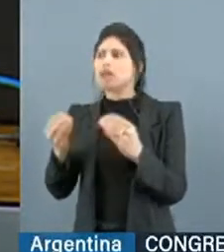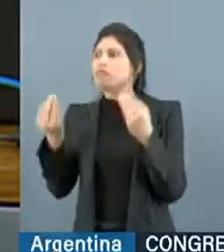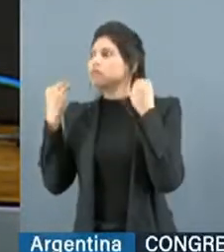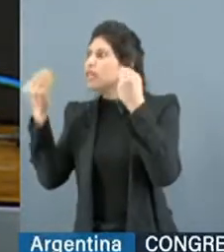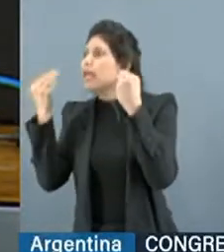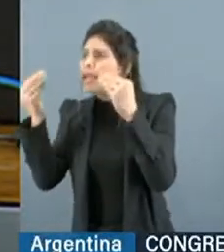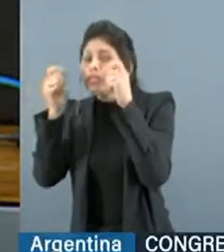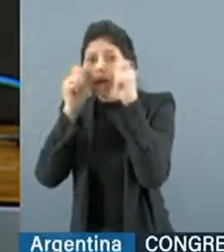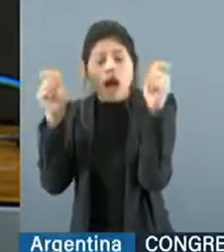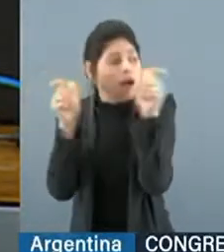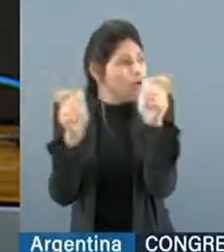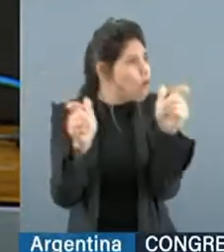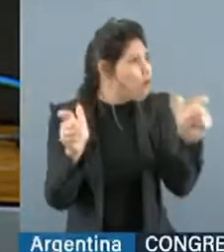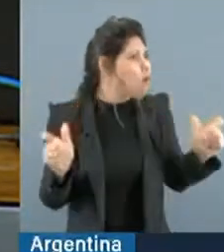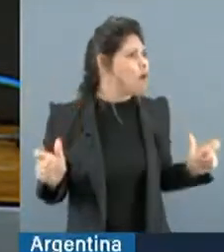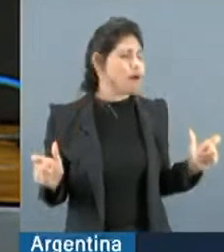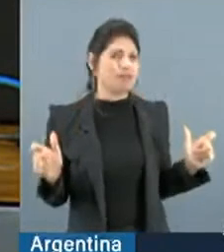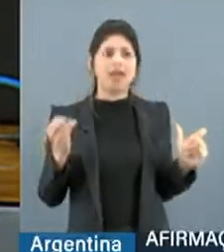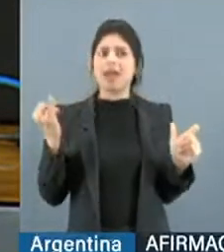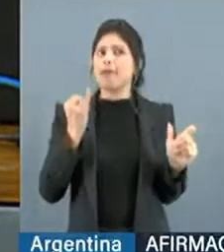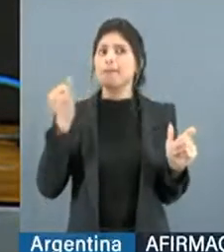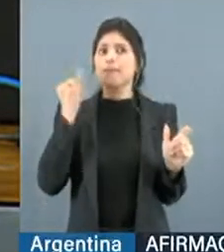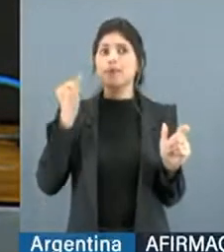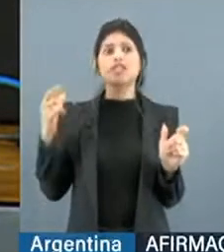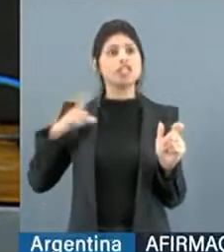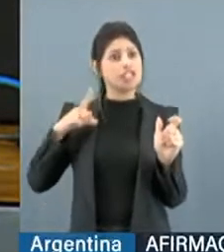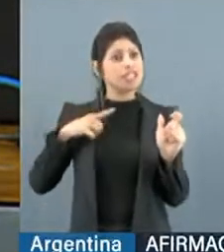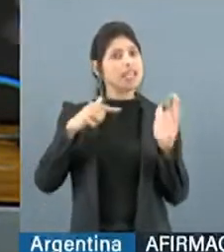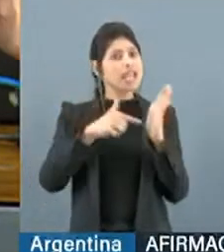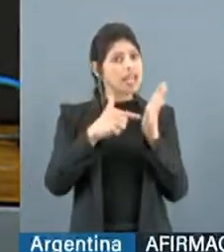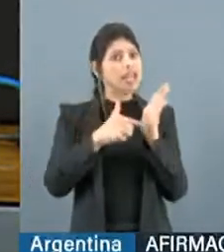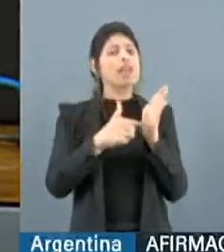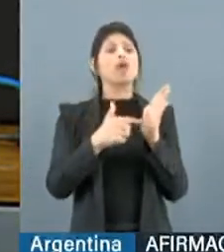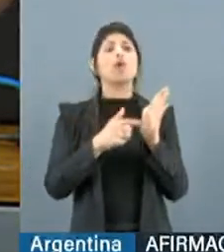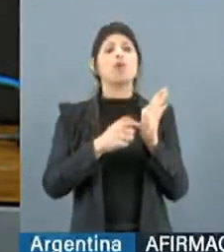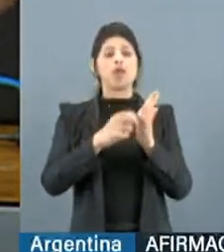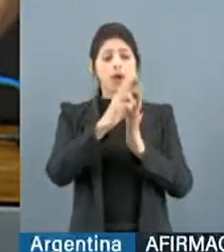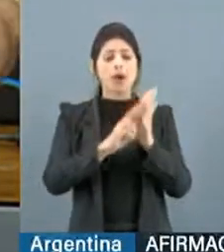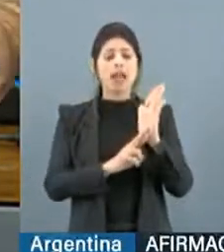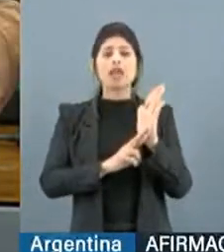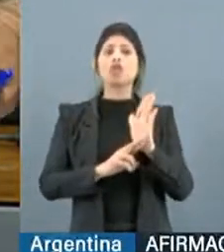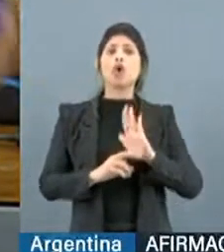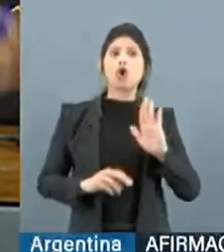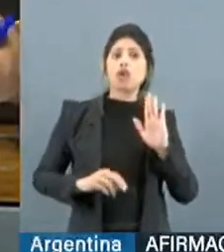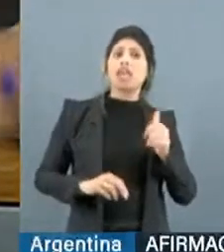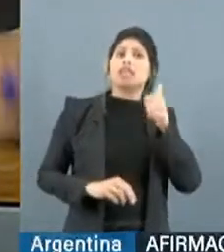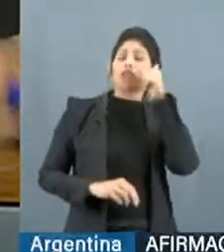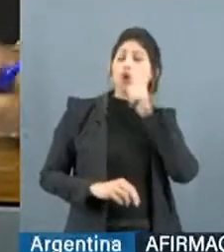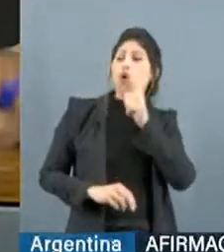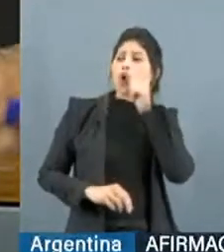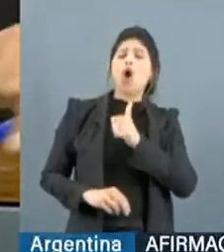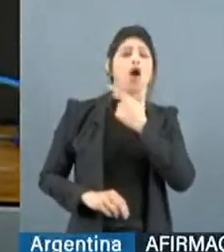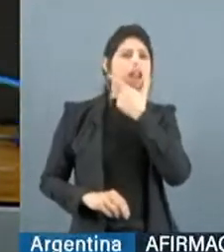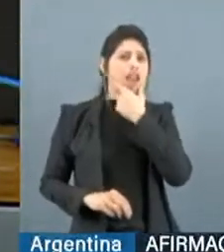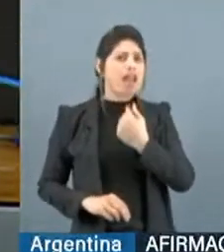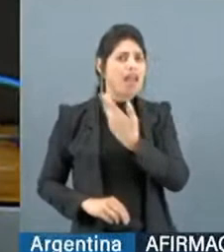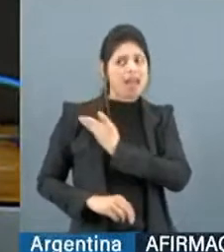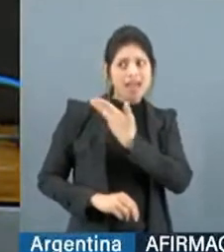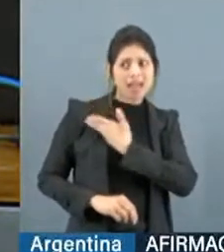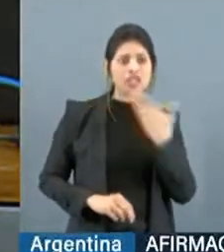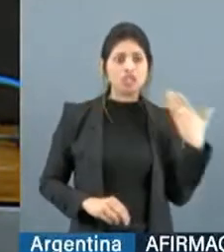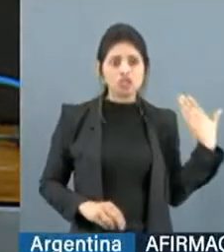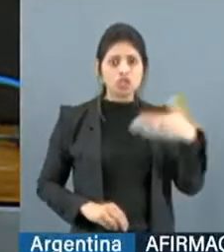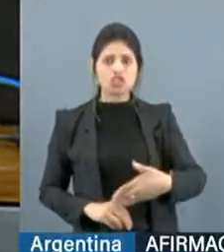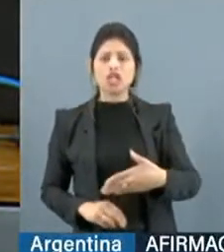ABIN. Ele vem sendo falado aqui por colegas senadores que chegaram no dia 8, que vieram correndo para